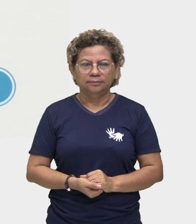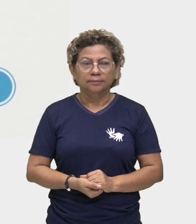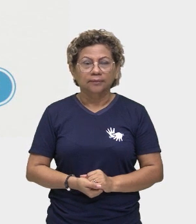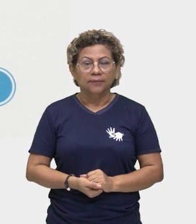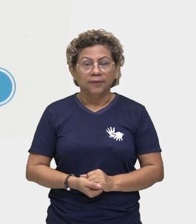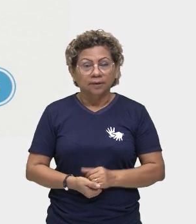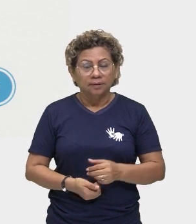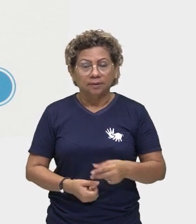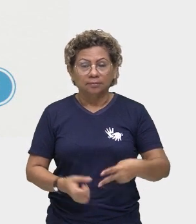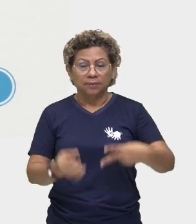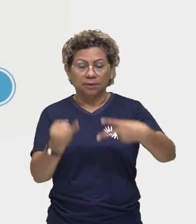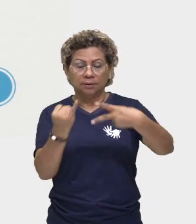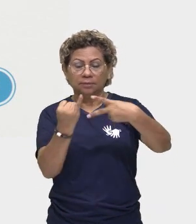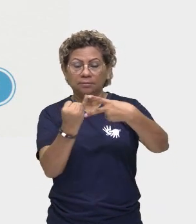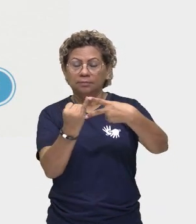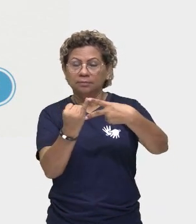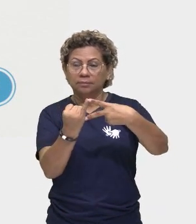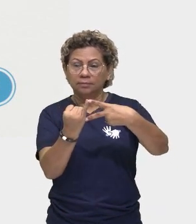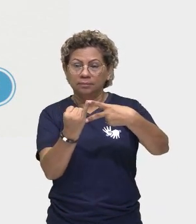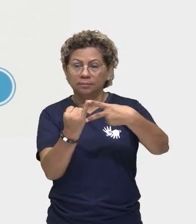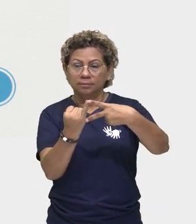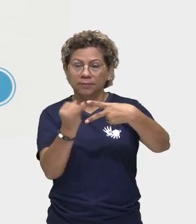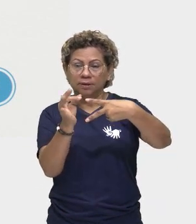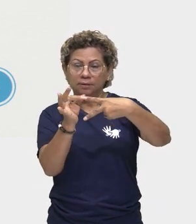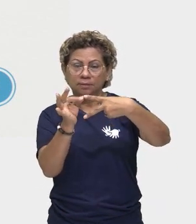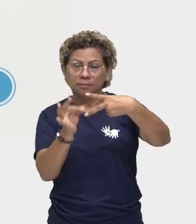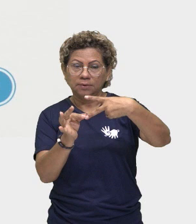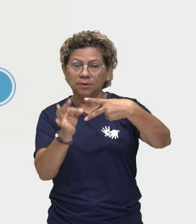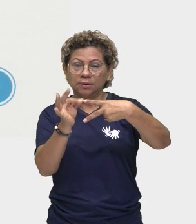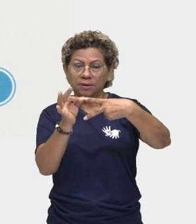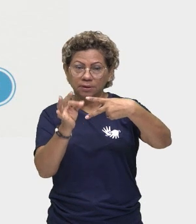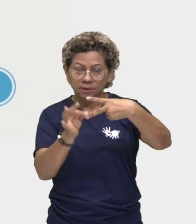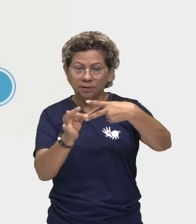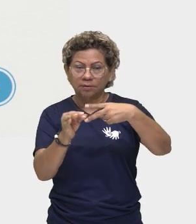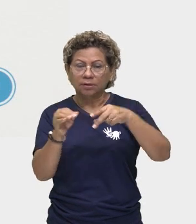Polígonos regulares e irregulares.